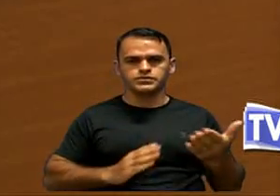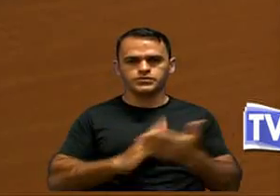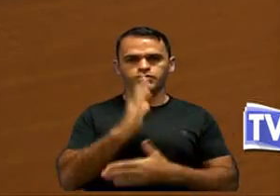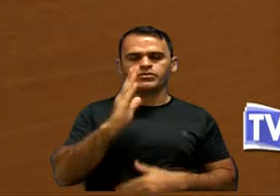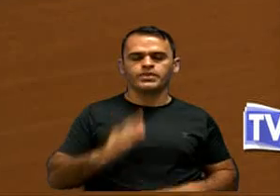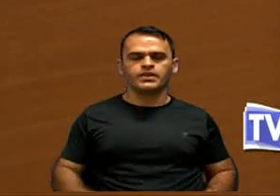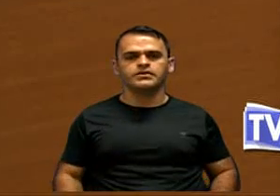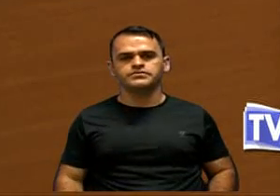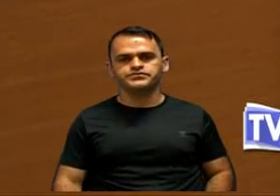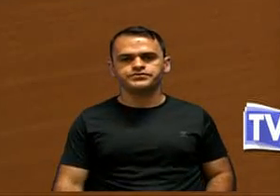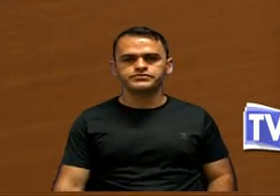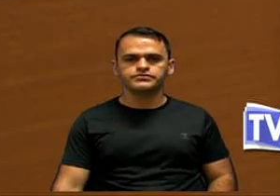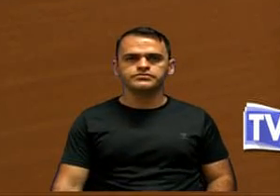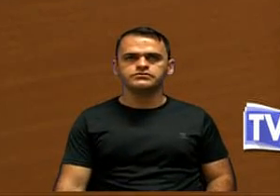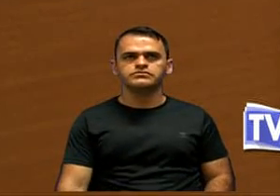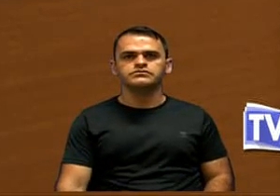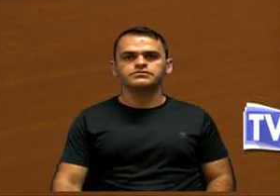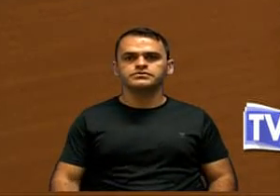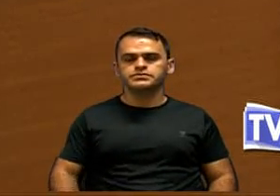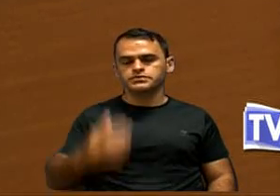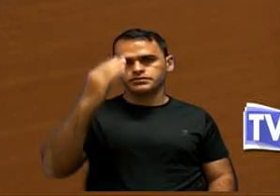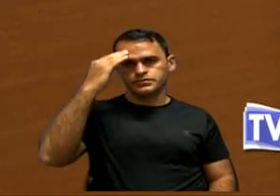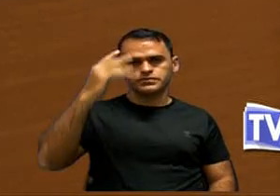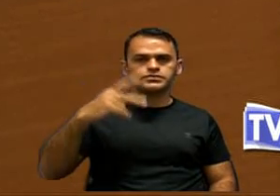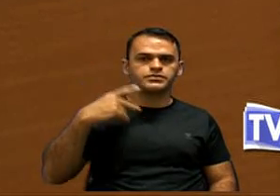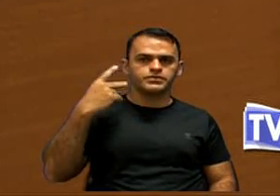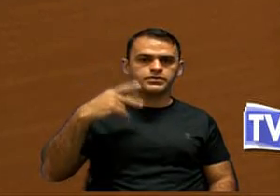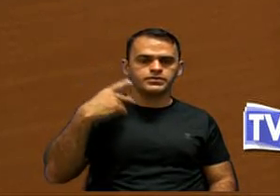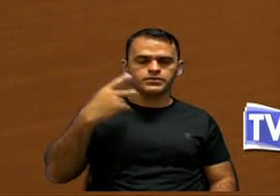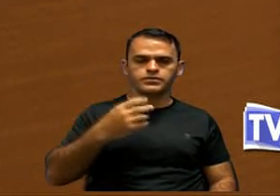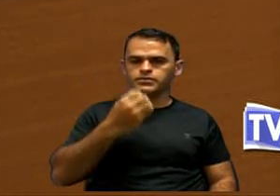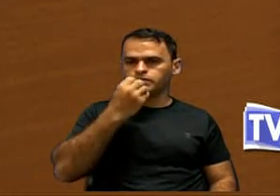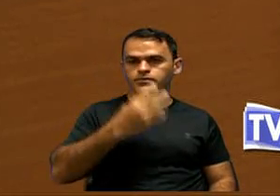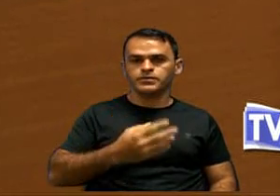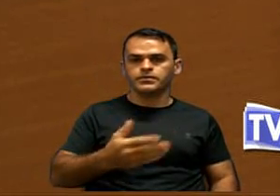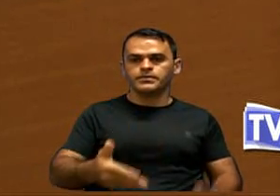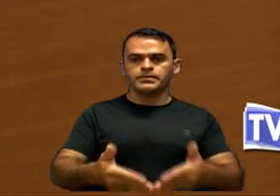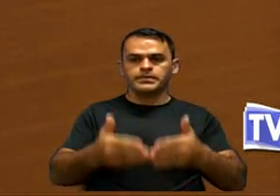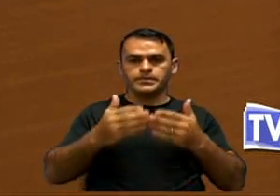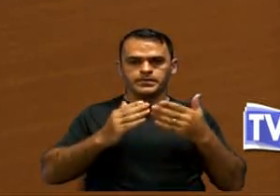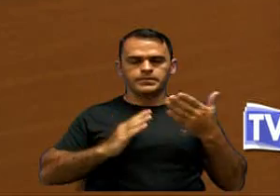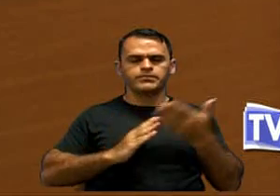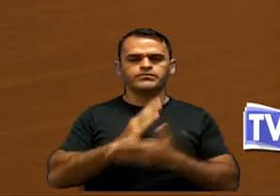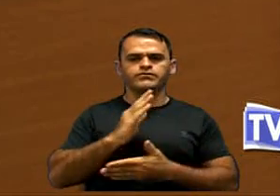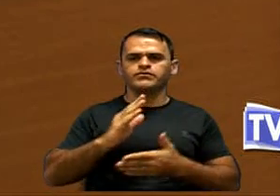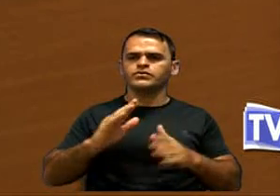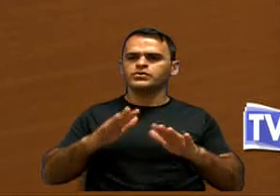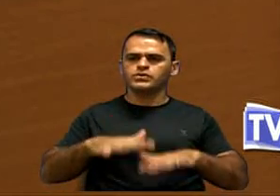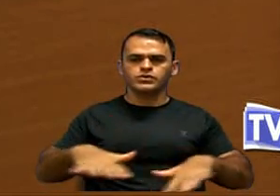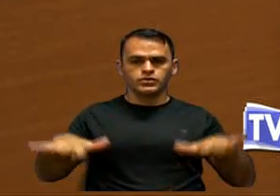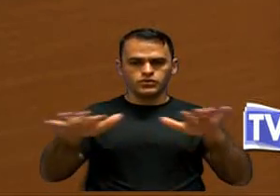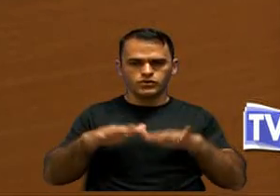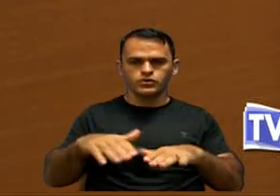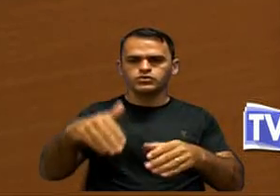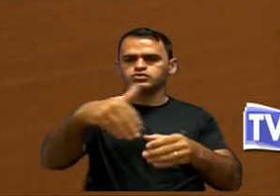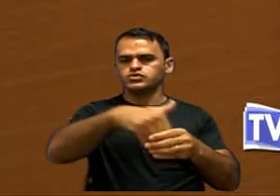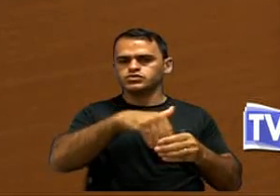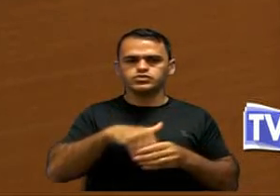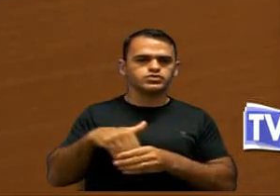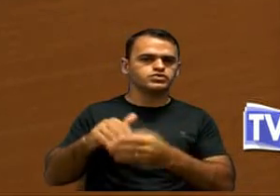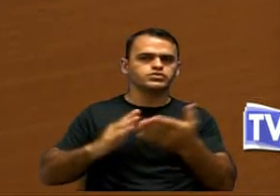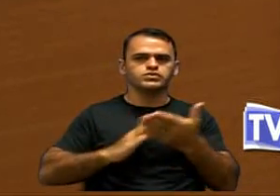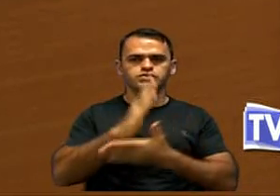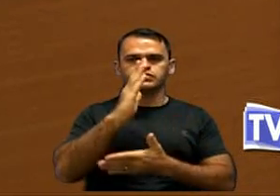Obrigado, Fausto. Obrigado, vereador Fausto. Peço a aprovação de todos os colegas.